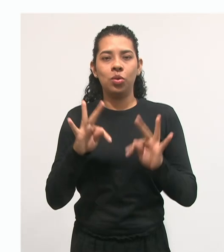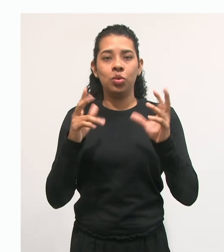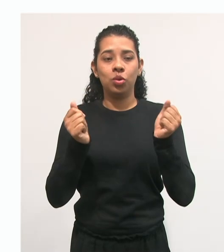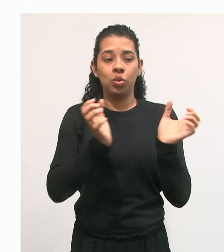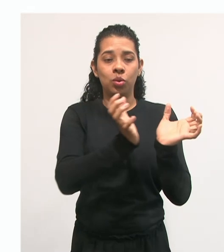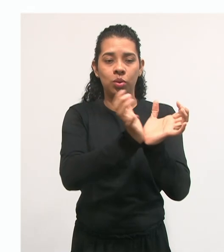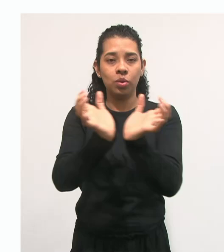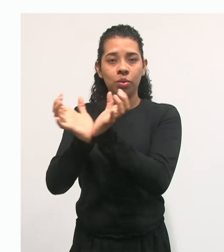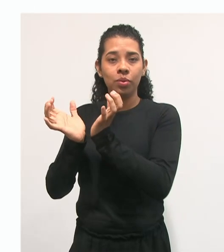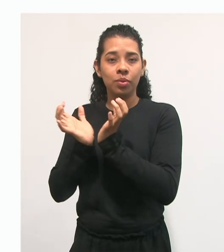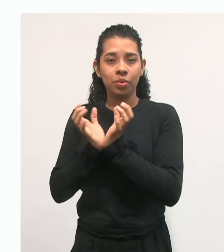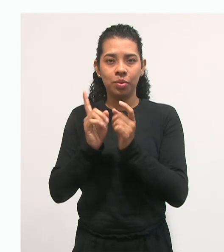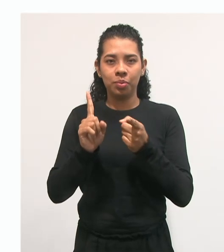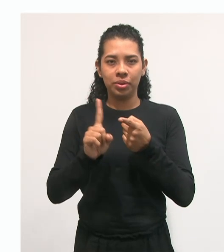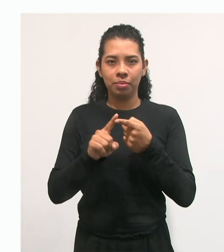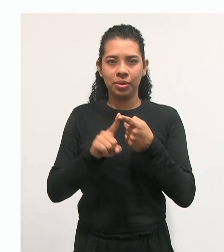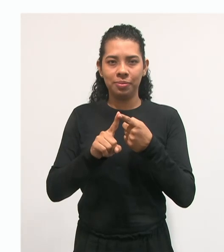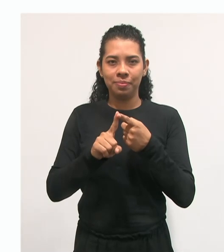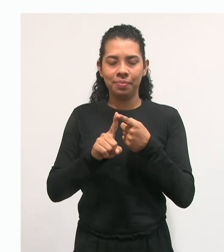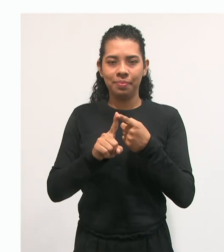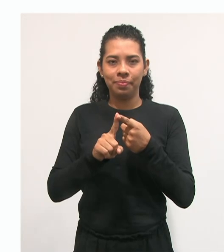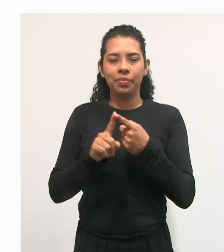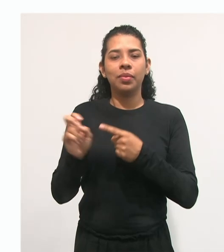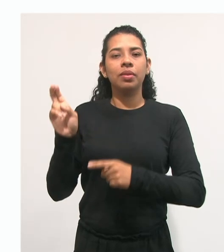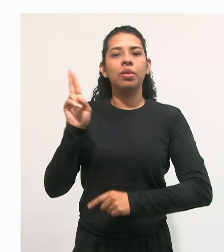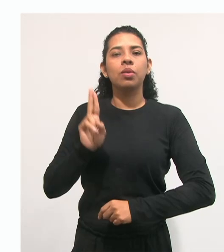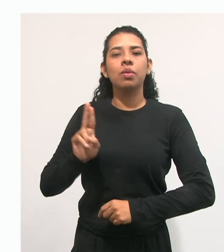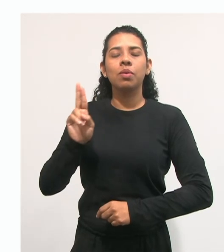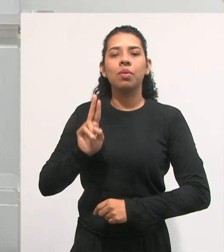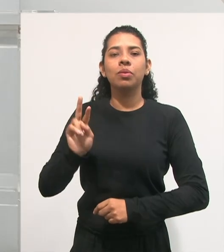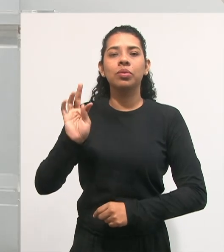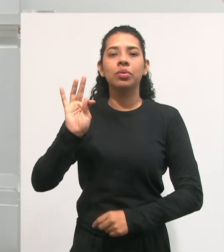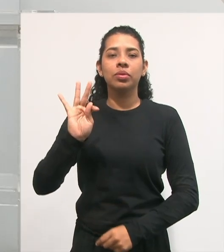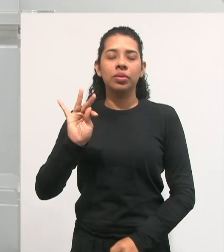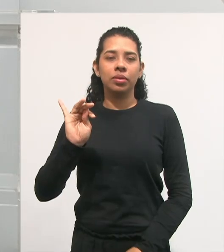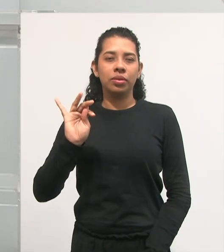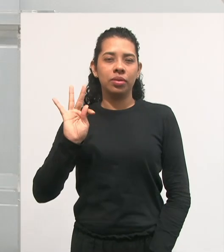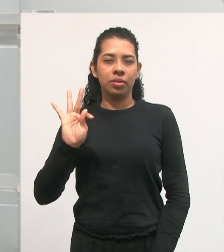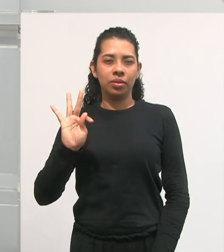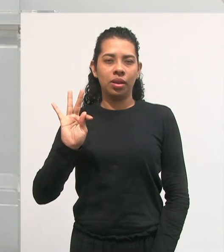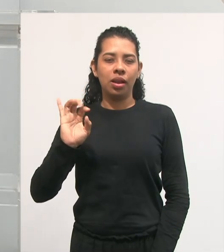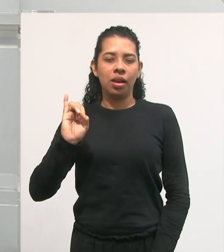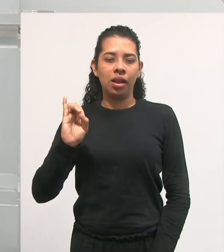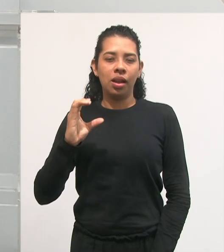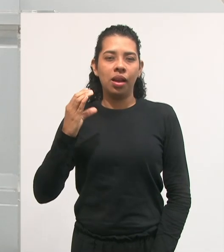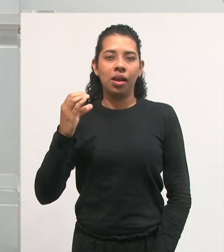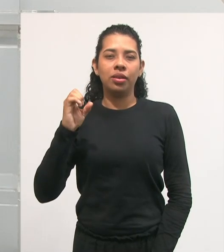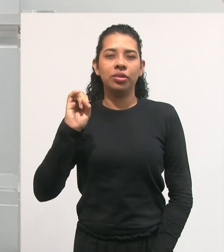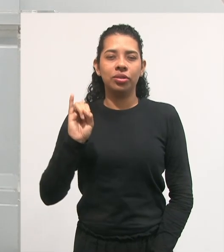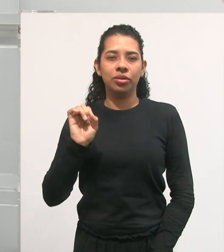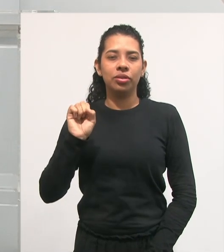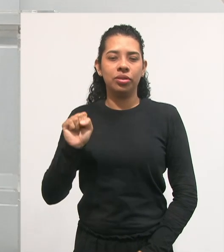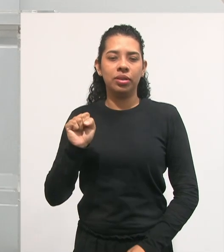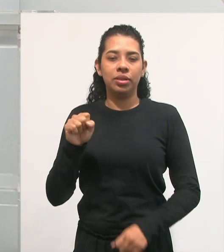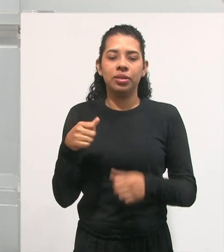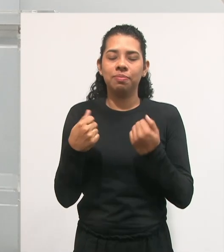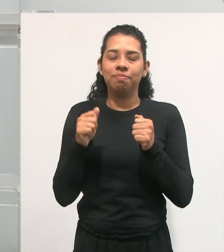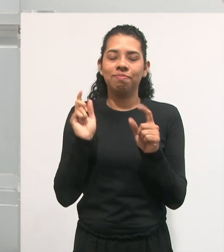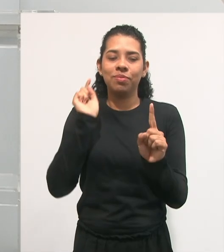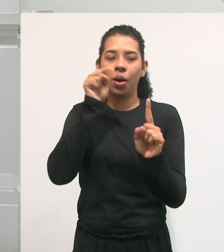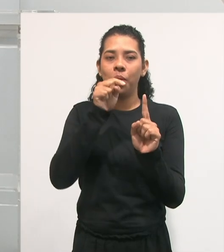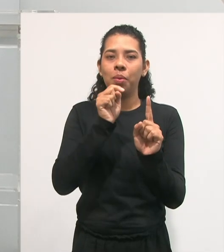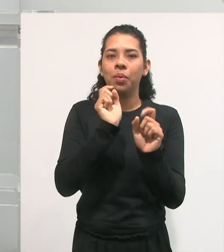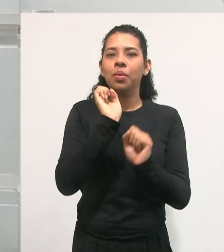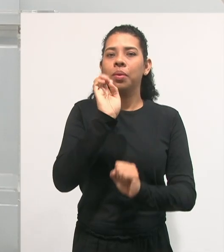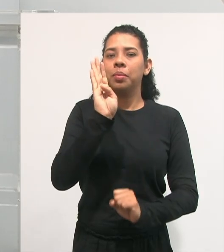Ou seja, o uso das TICs é algo que é previsto na BNCC. E esse uso não